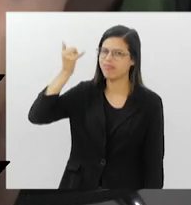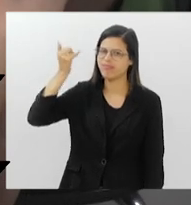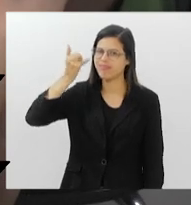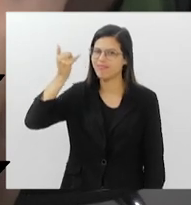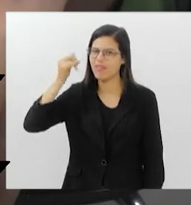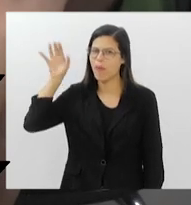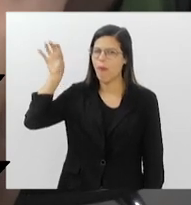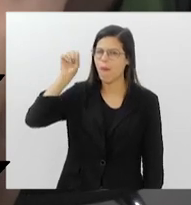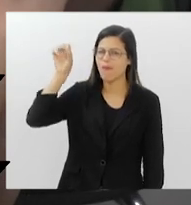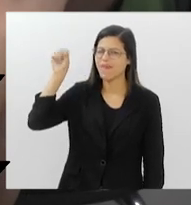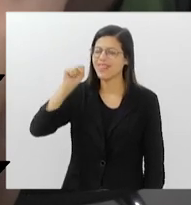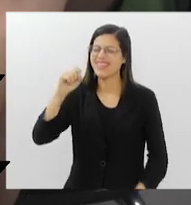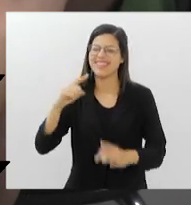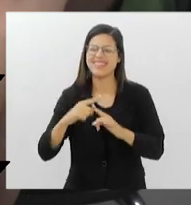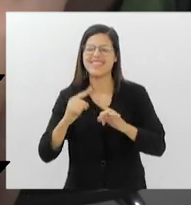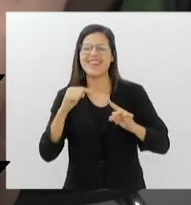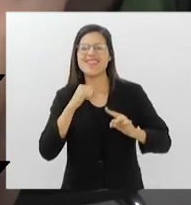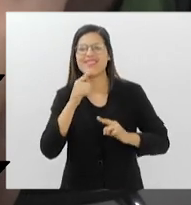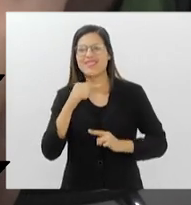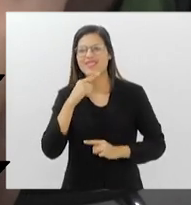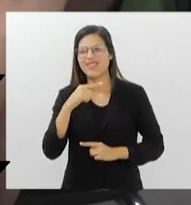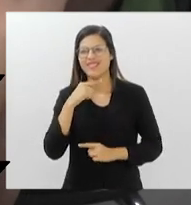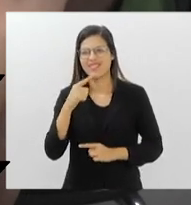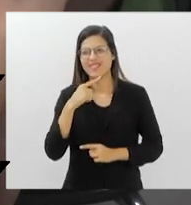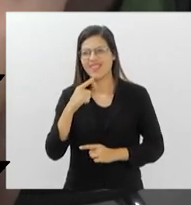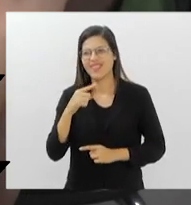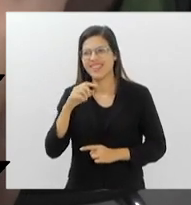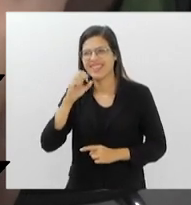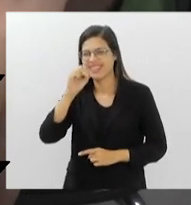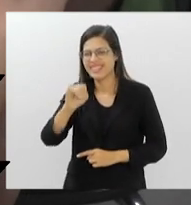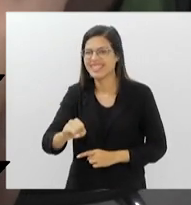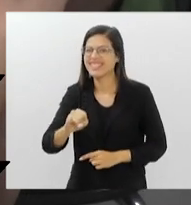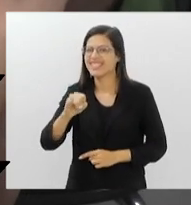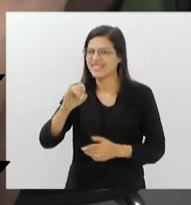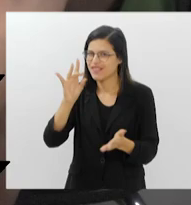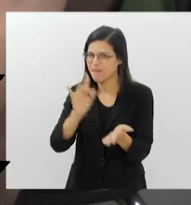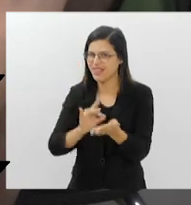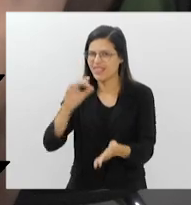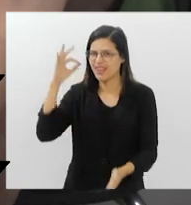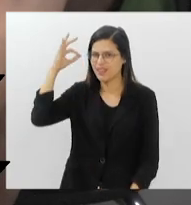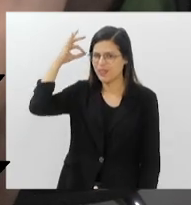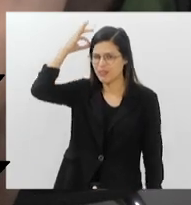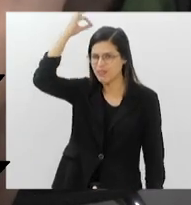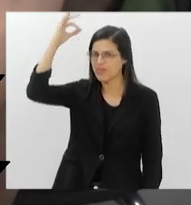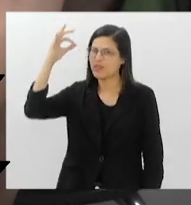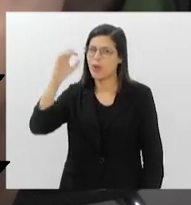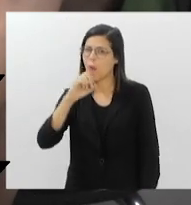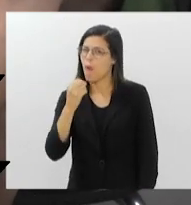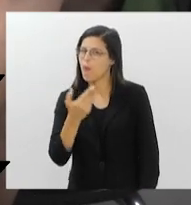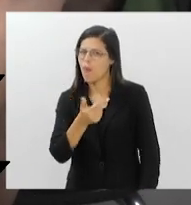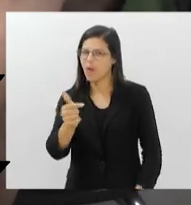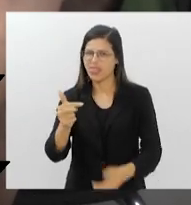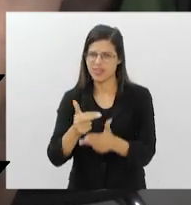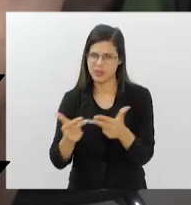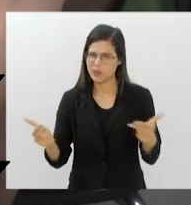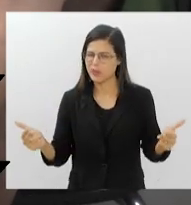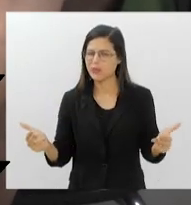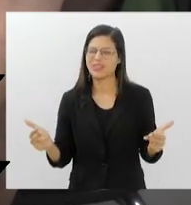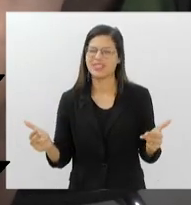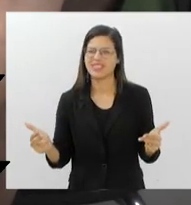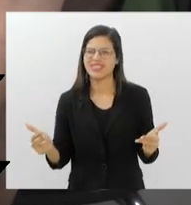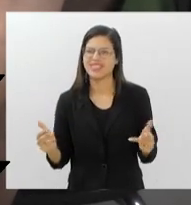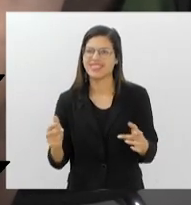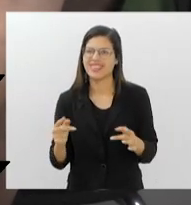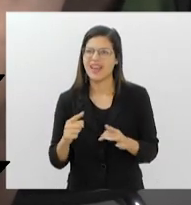tenho muitas dúvidas se é ele mesmo ou é outro entidade mas eu adoro o divino